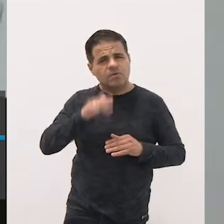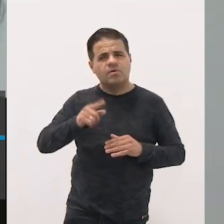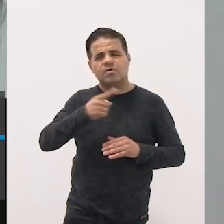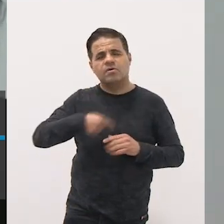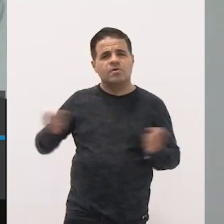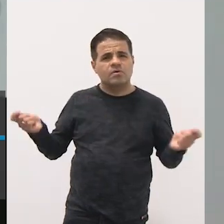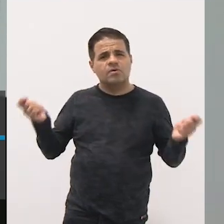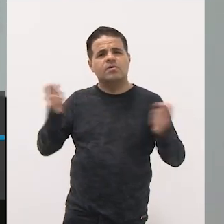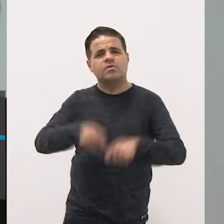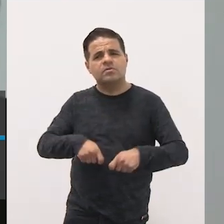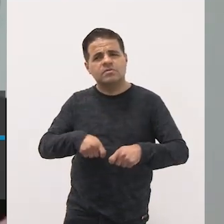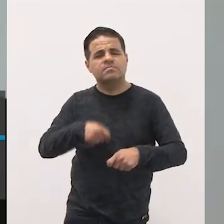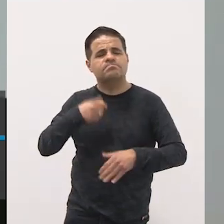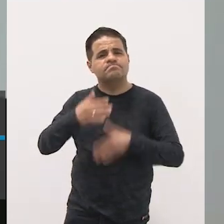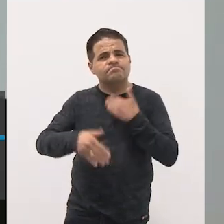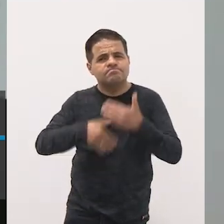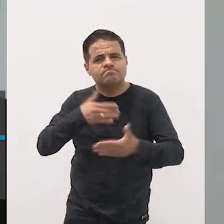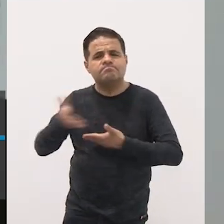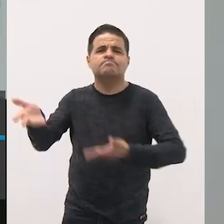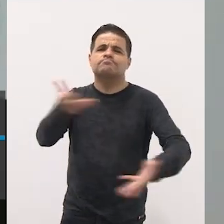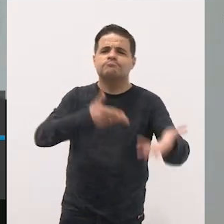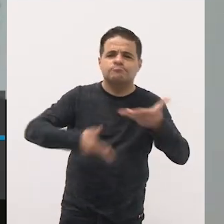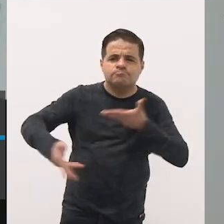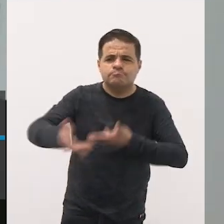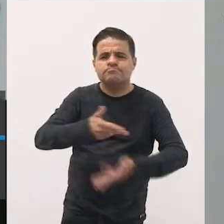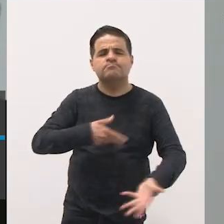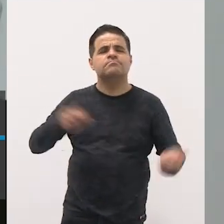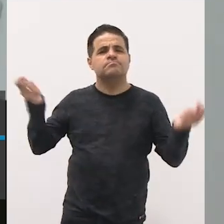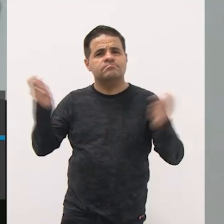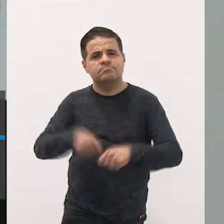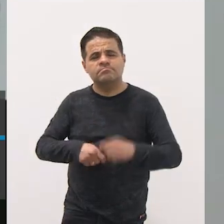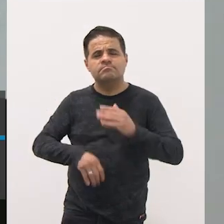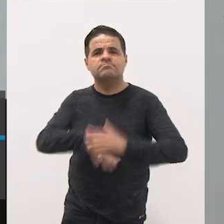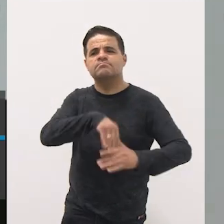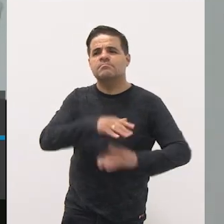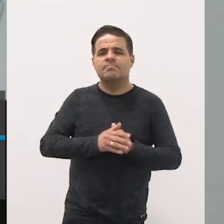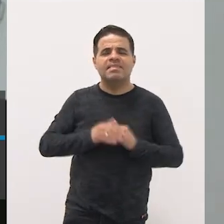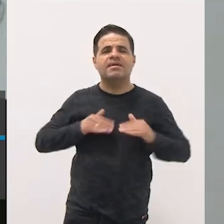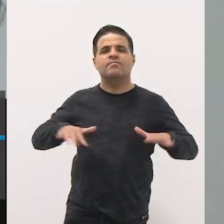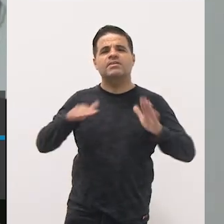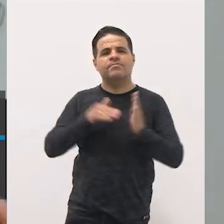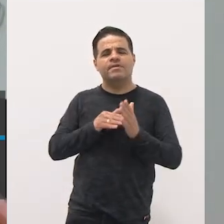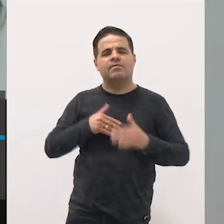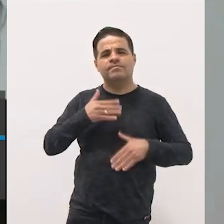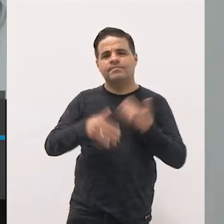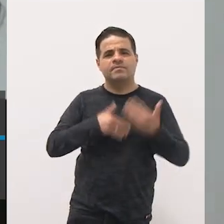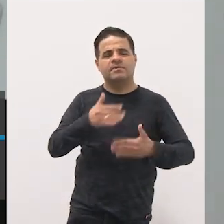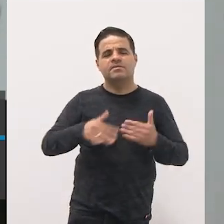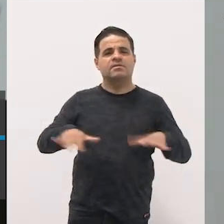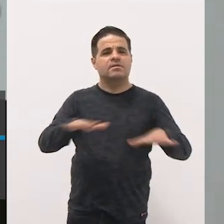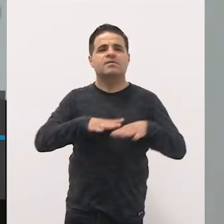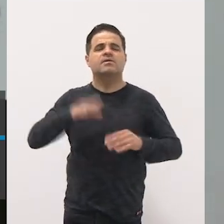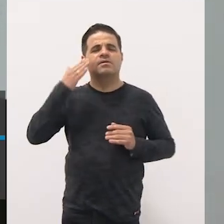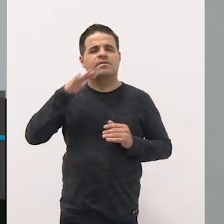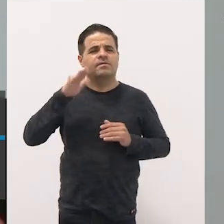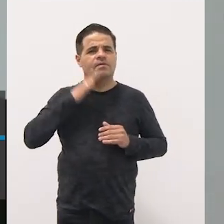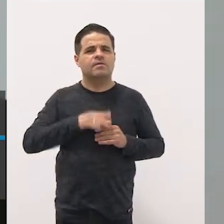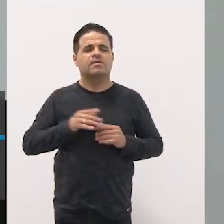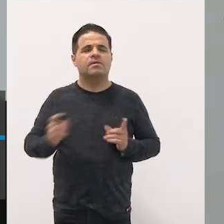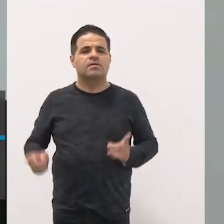gente possa, na interação, a gente possa contribuir para avançar no entendimento e